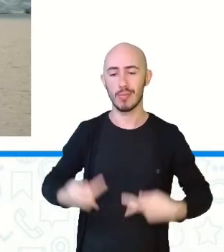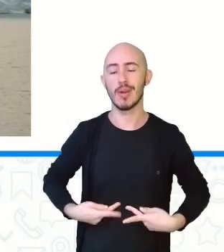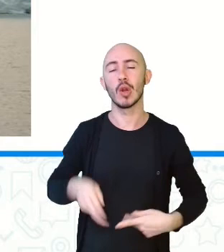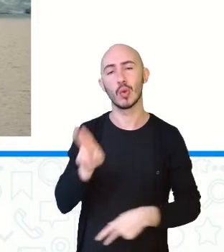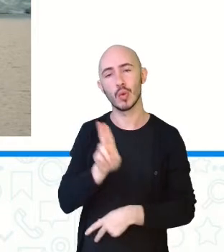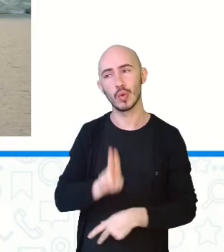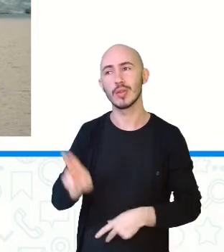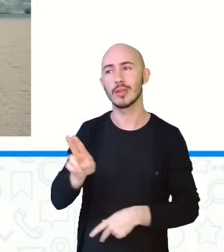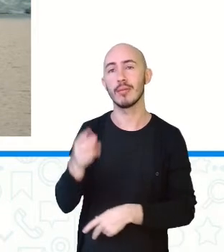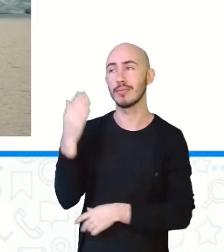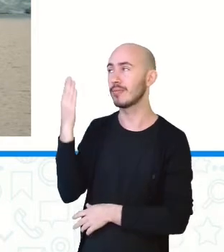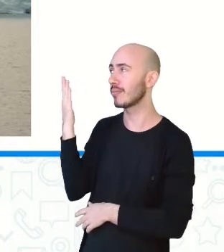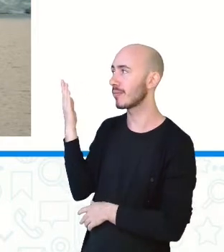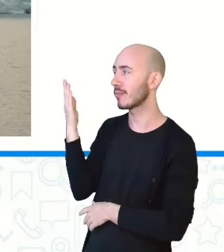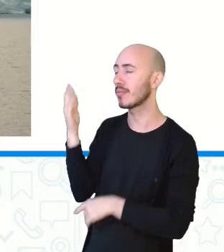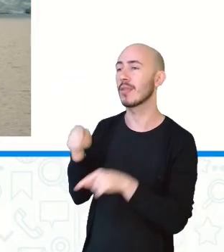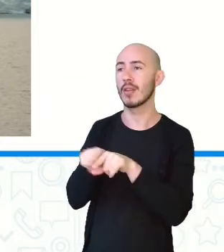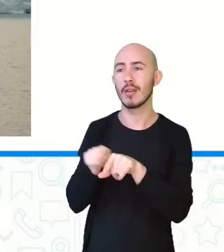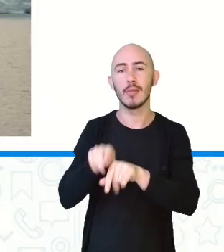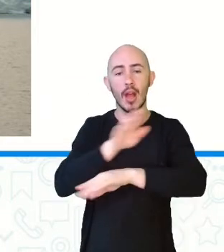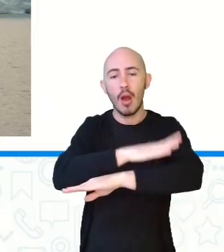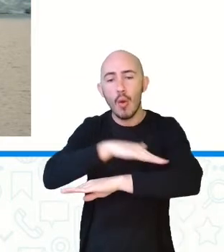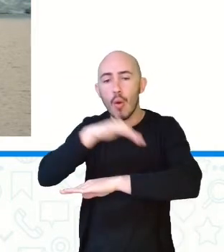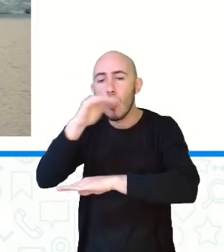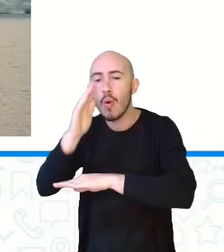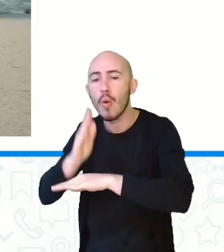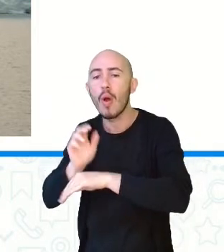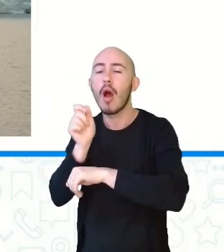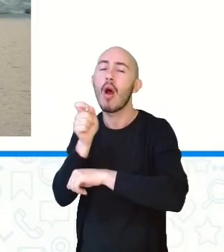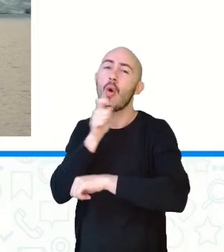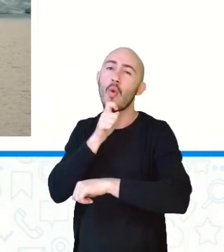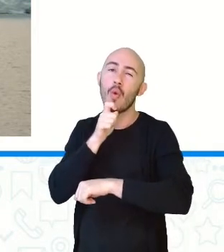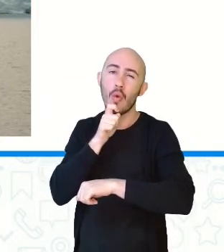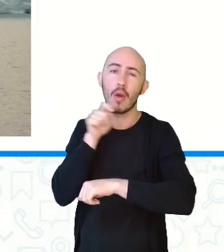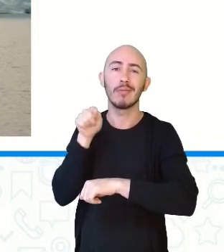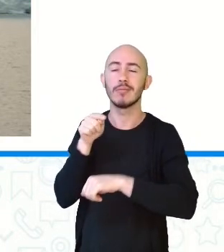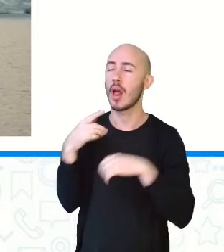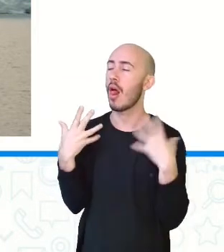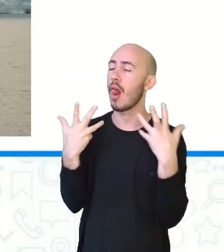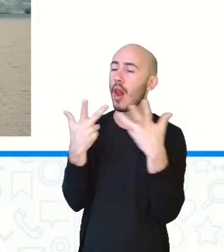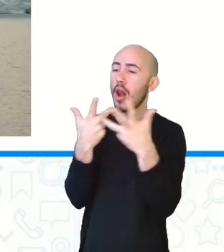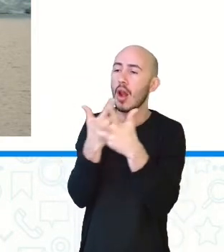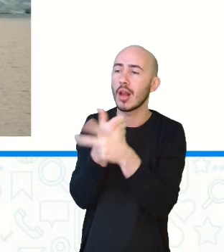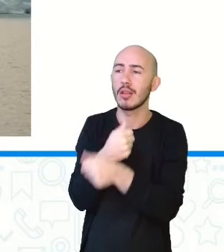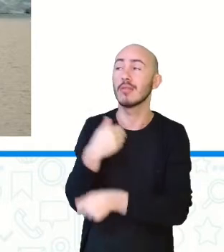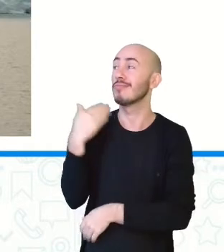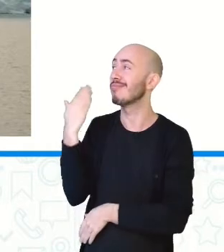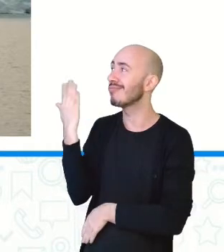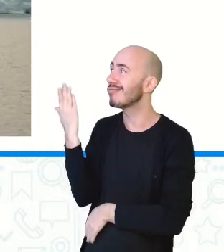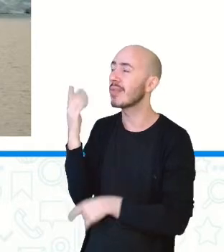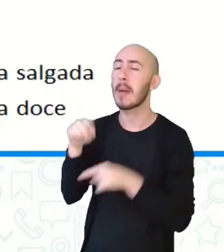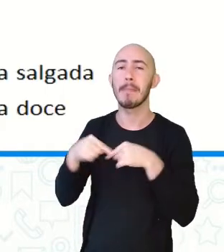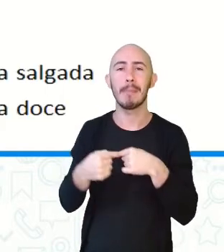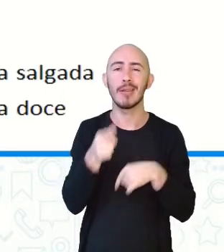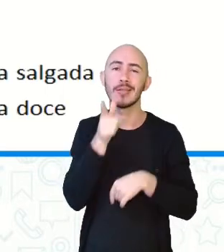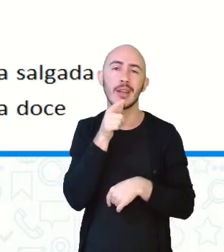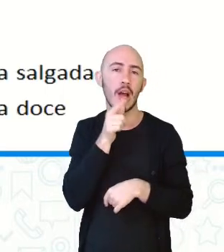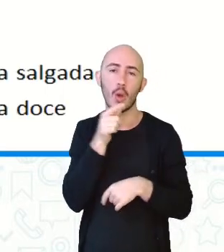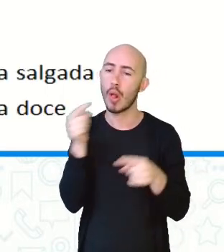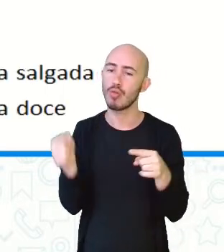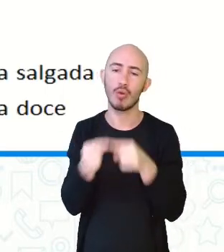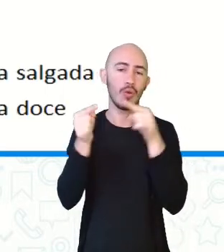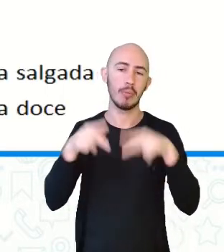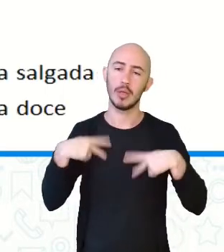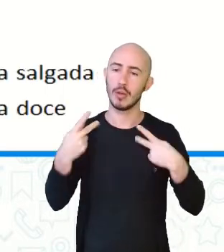uma imagem de geleira, bonito, né? Uma paisagem muito bonita. Mas a água que aí está não serve para a vida humana,